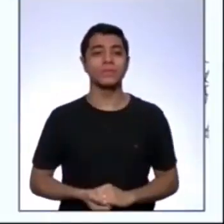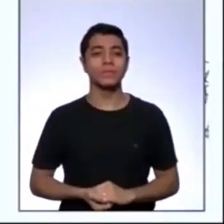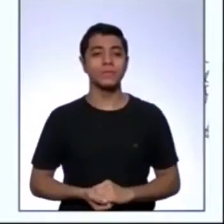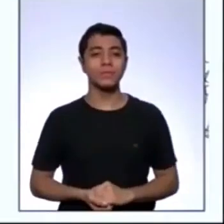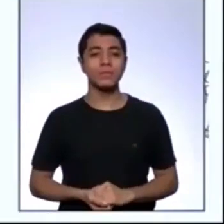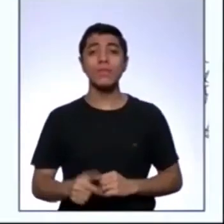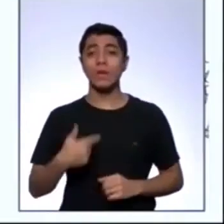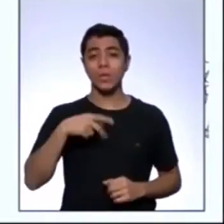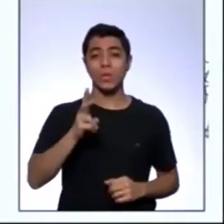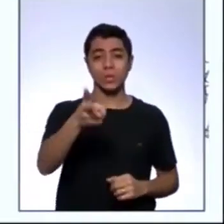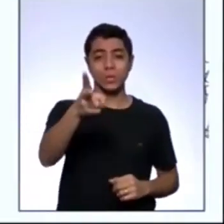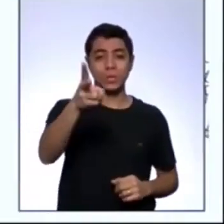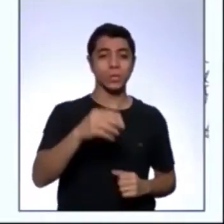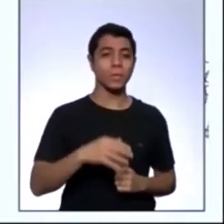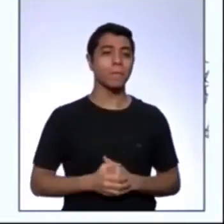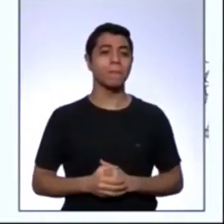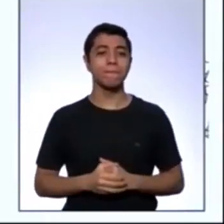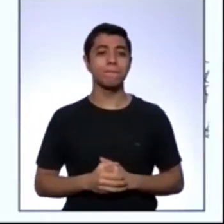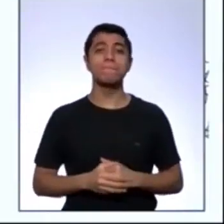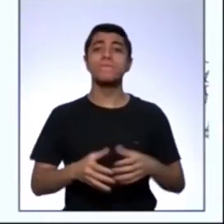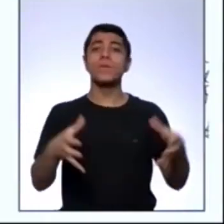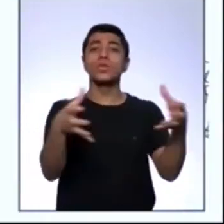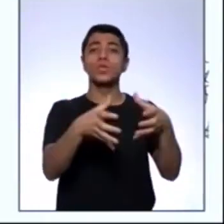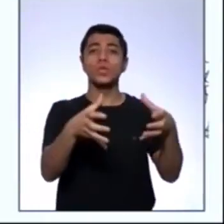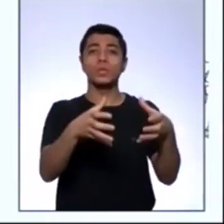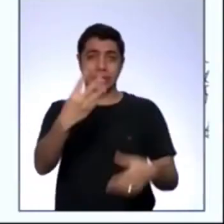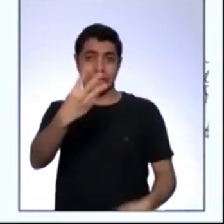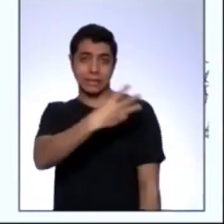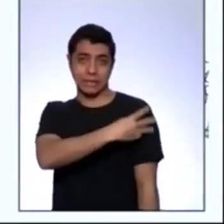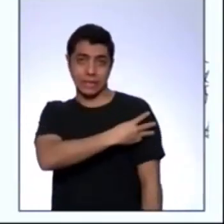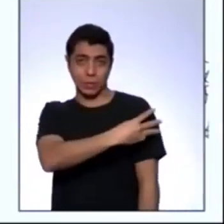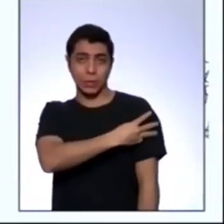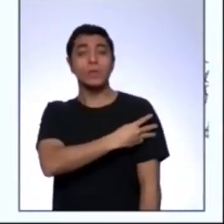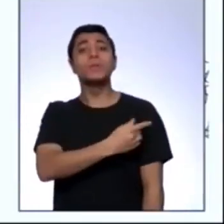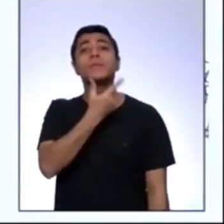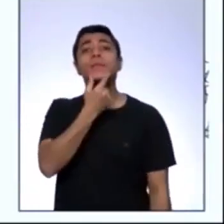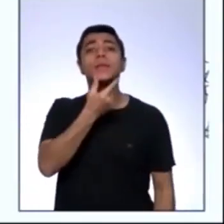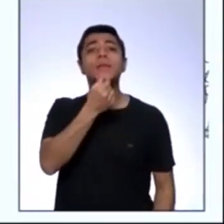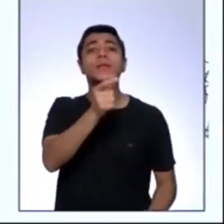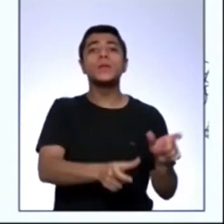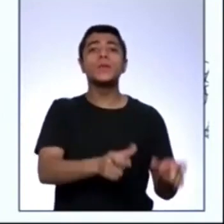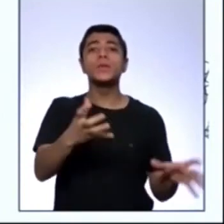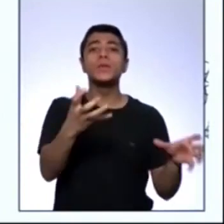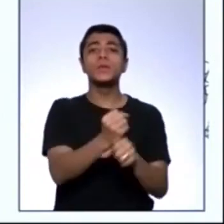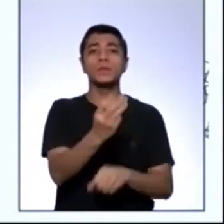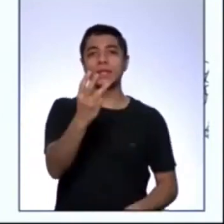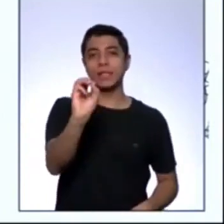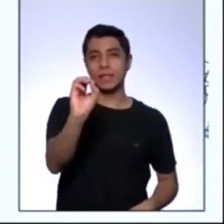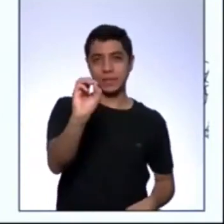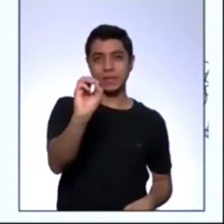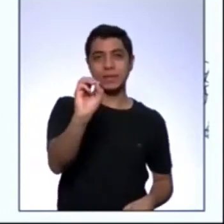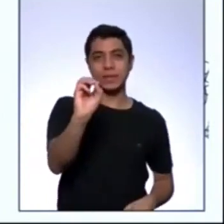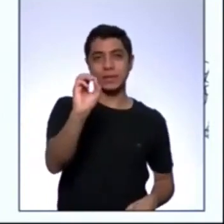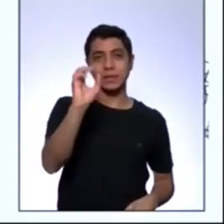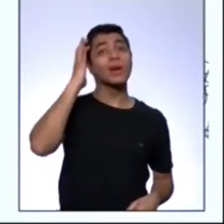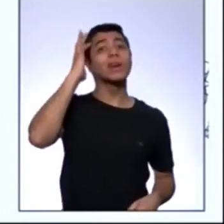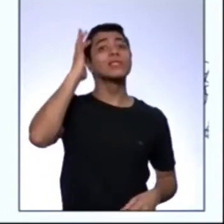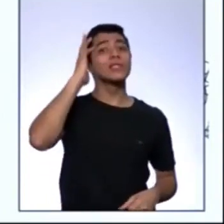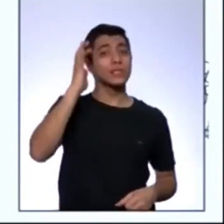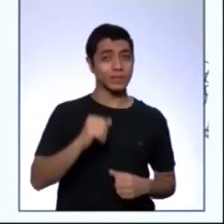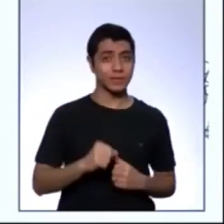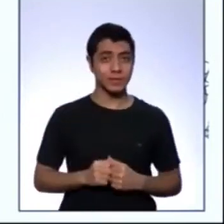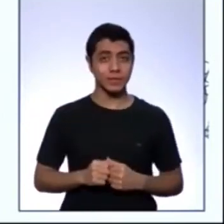em uma turma de 3º ano Temos 30 meninos imagina na sala de aula vai imagina a semana imagina a situação